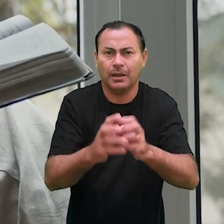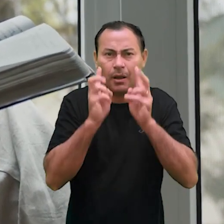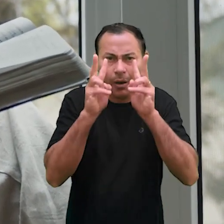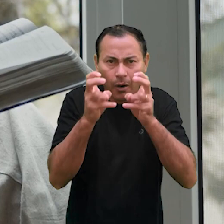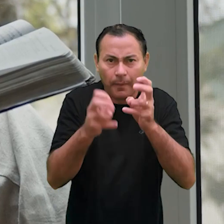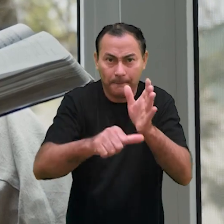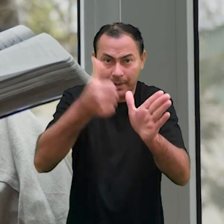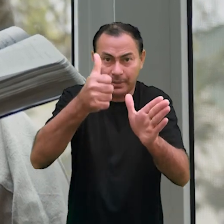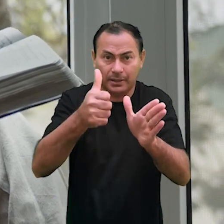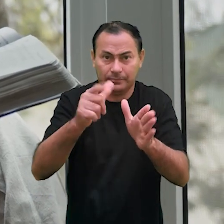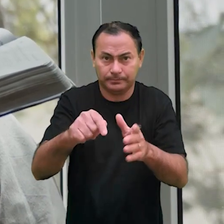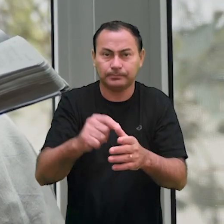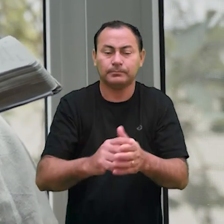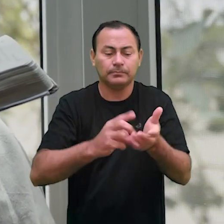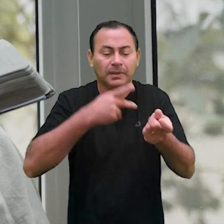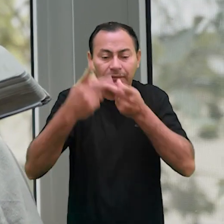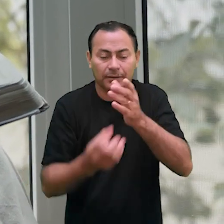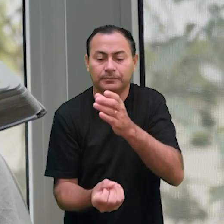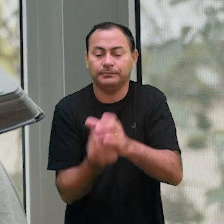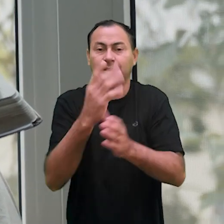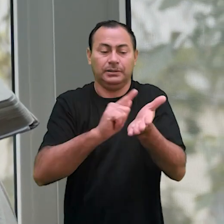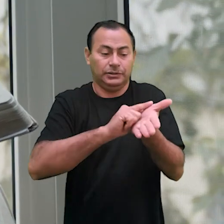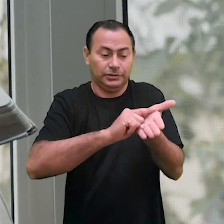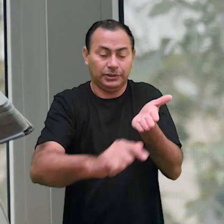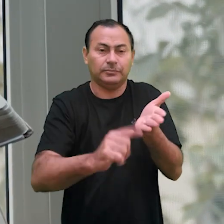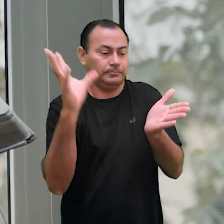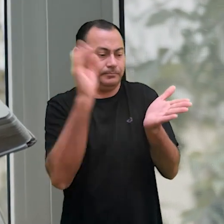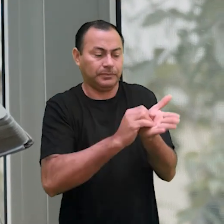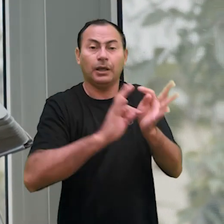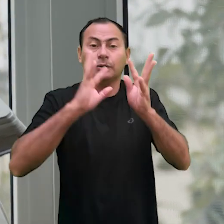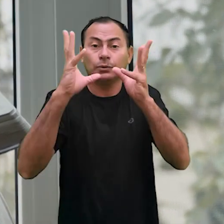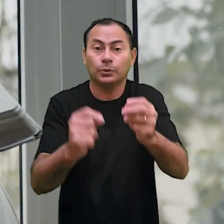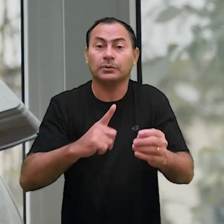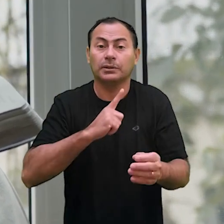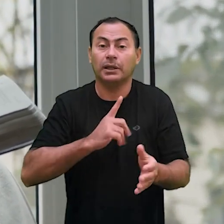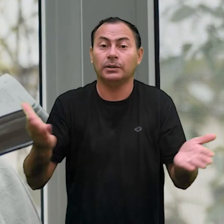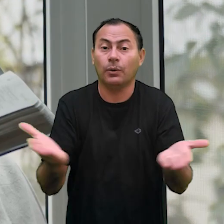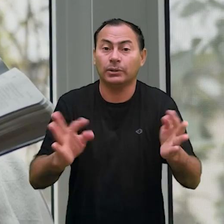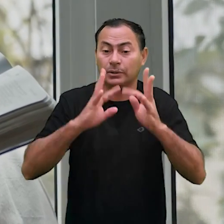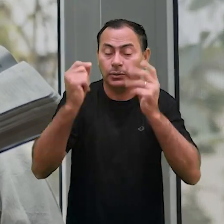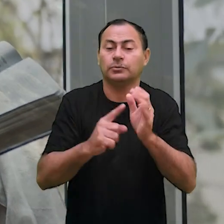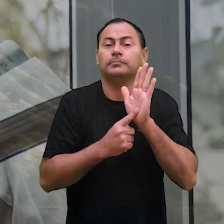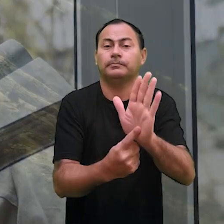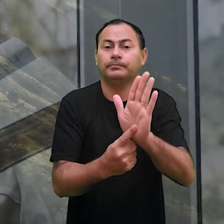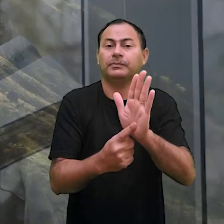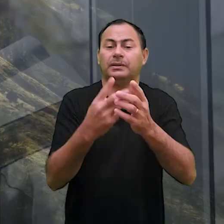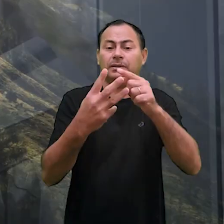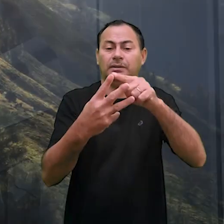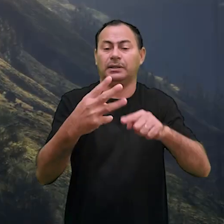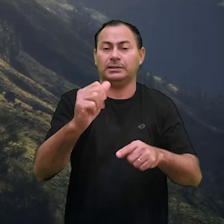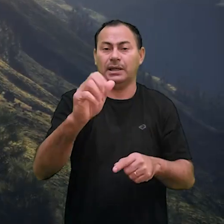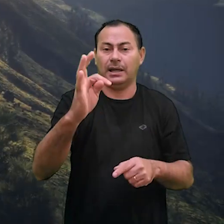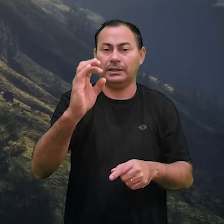conclusões interessantes. Observe primeiramente o seguinte, o relato da criação de Gênesis registra tudo o que existe hoje.